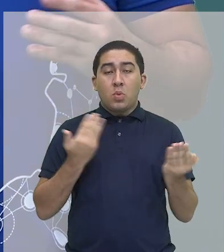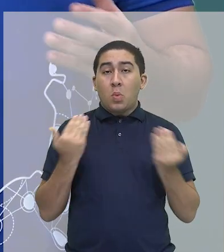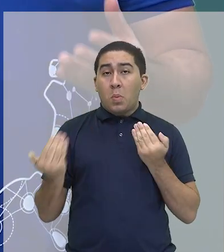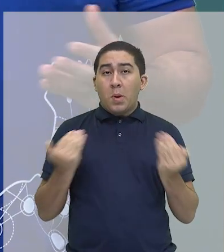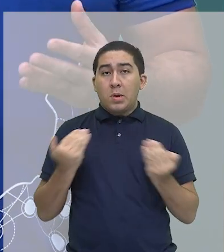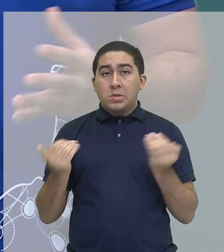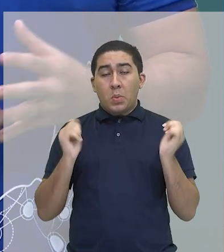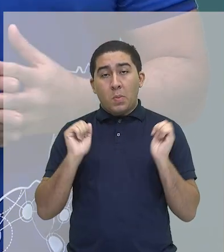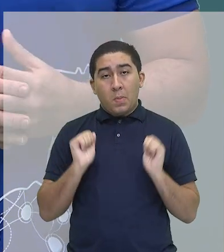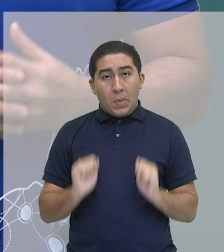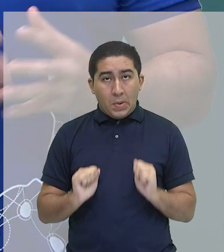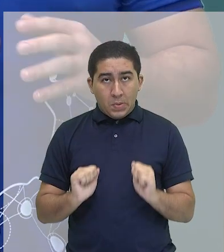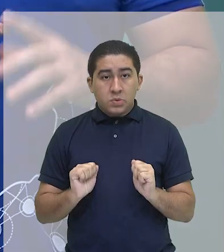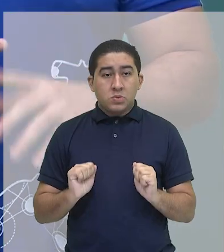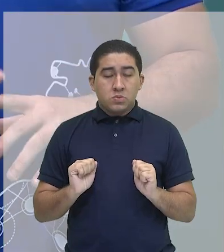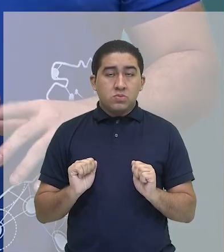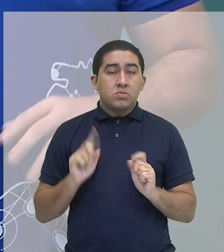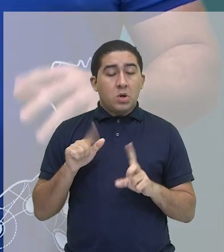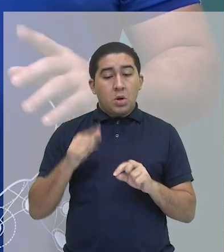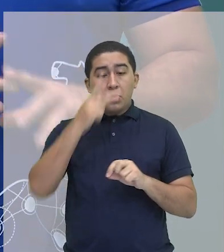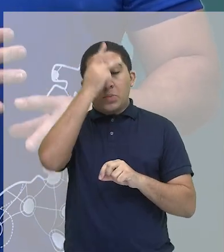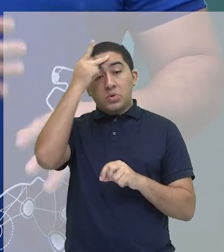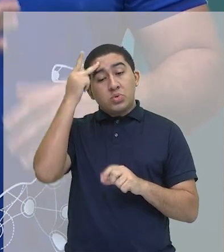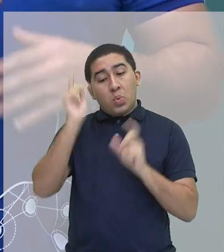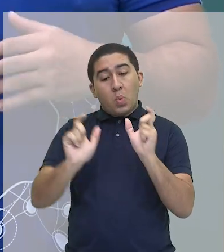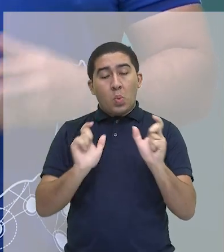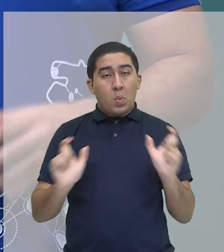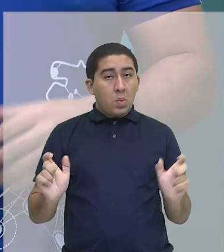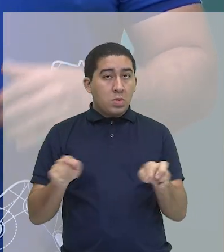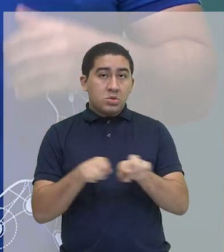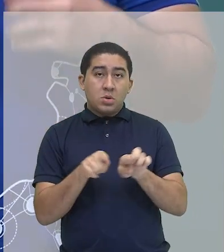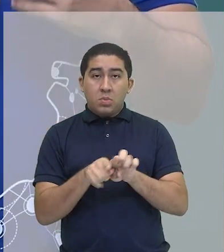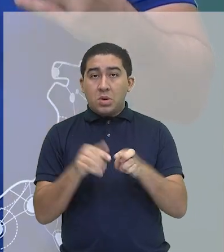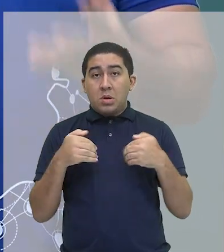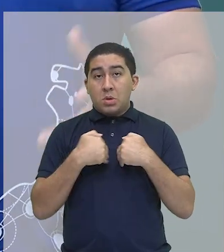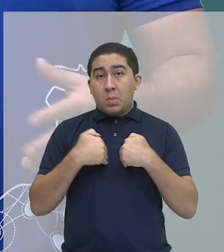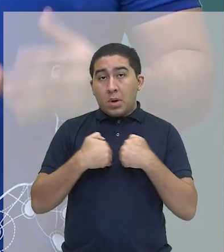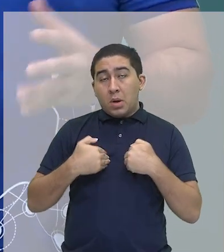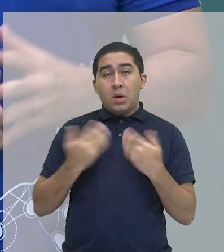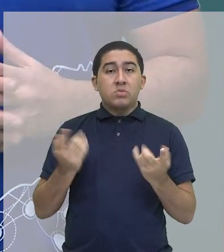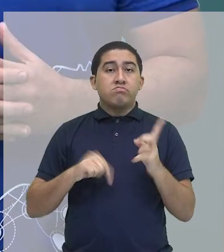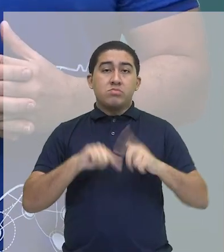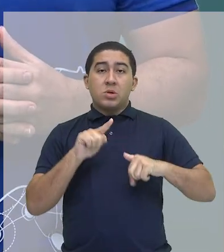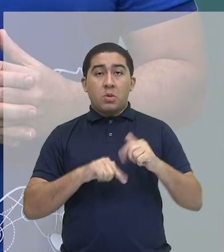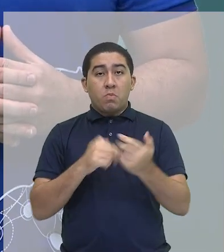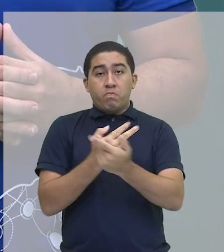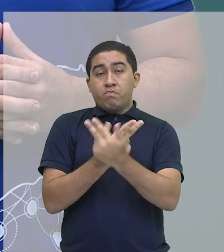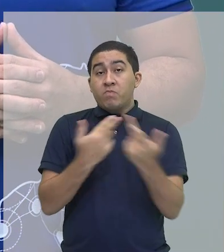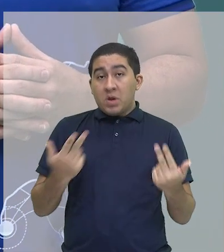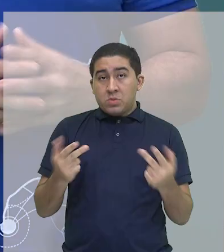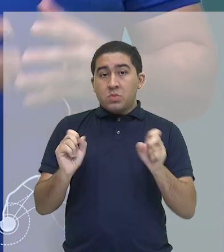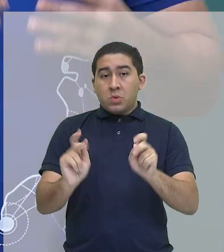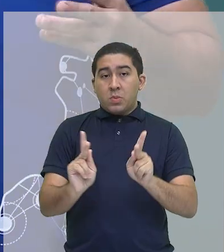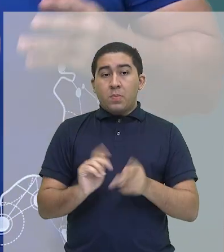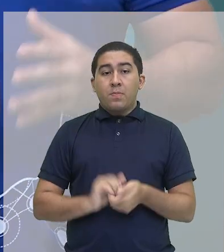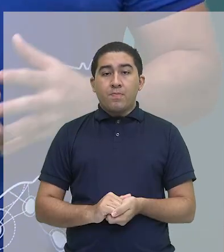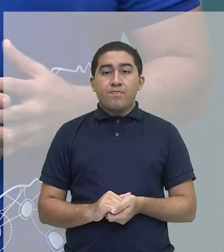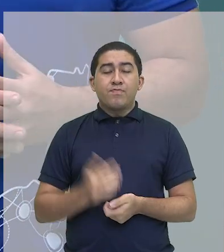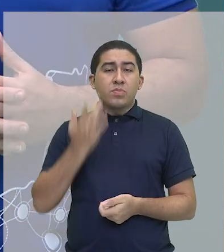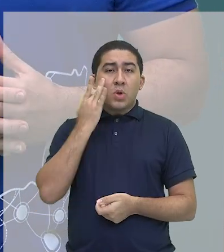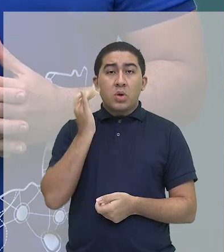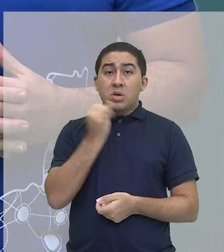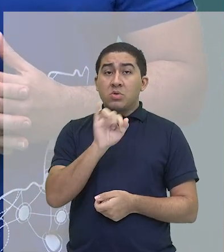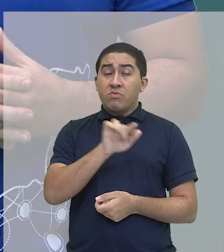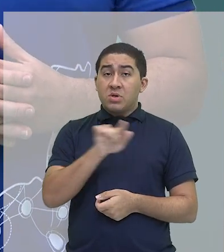para comparar pessoas, coisas, animais, objetos, etc. Ok? Não sei se